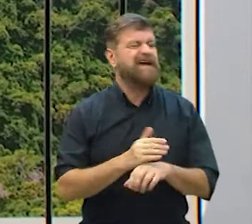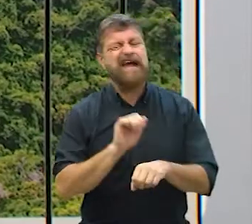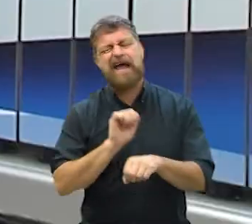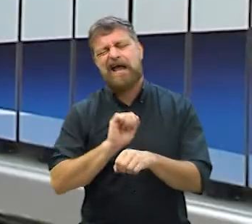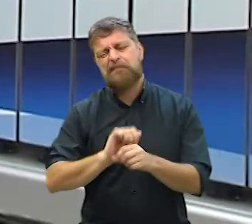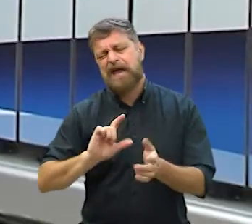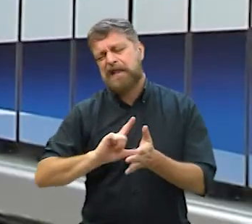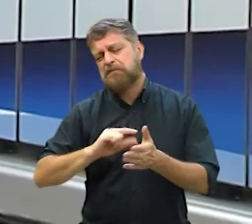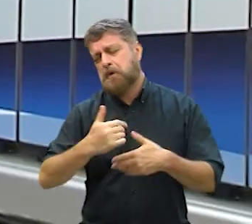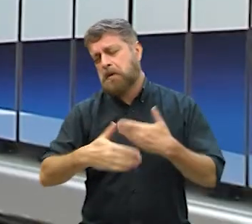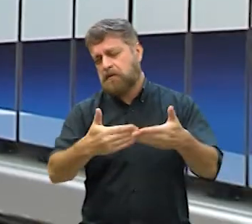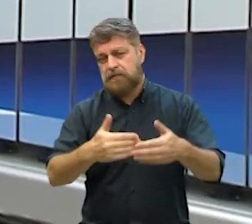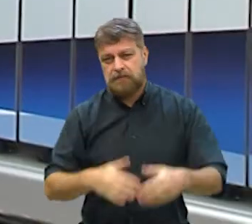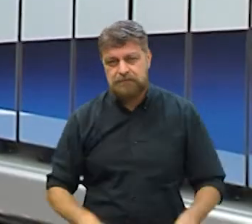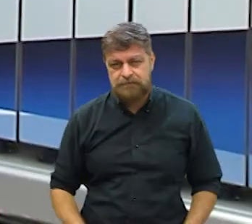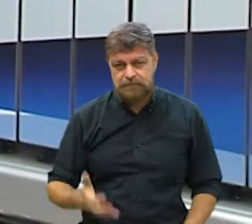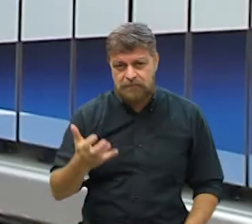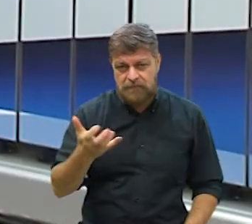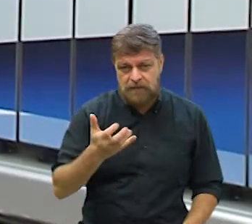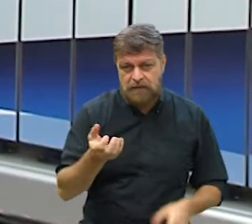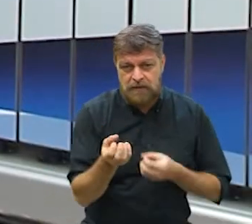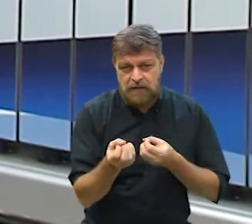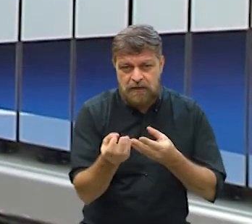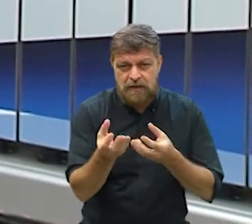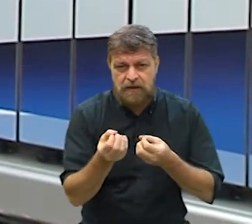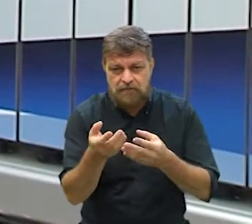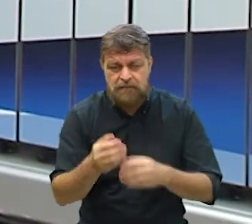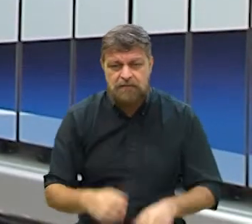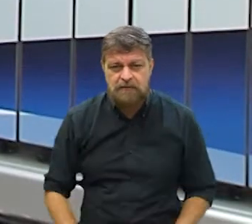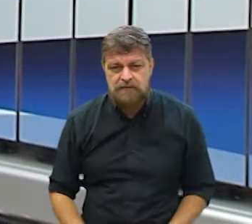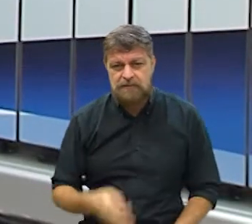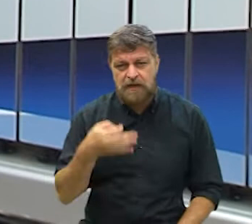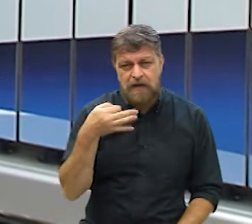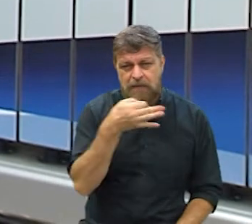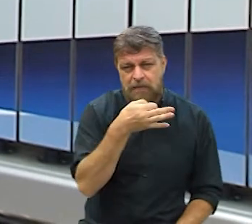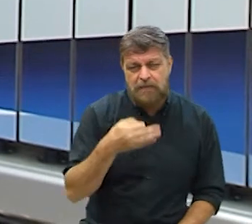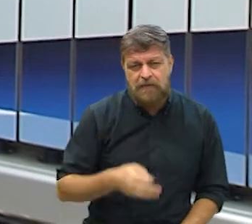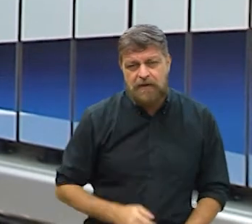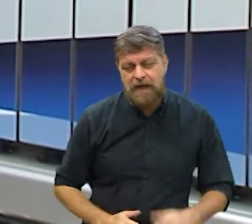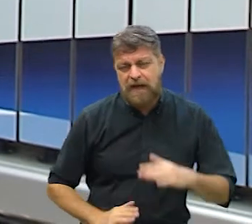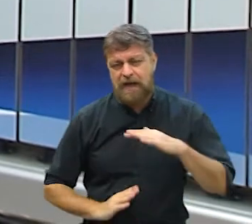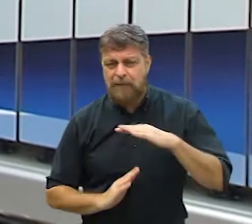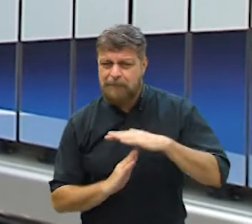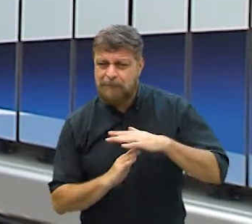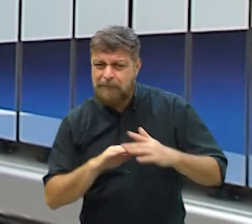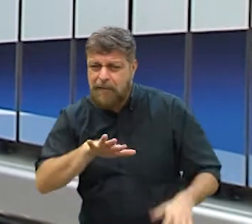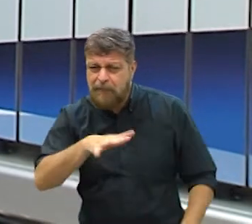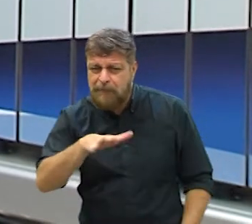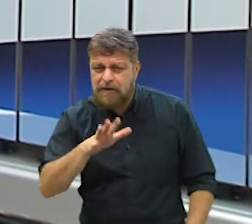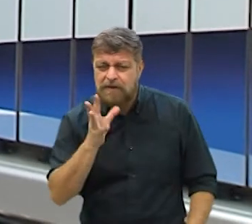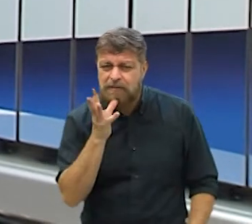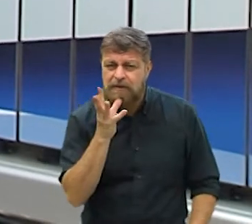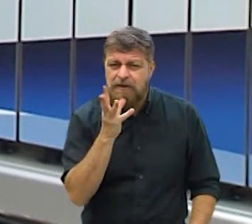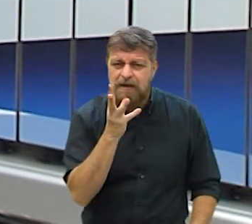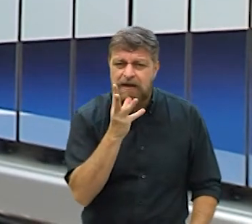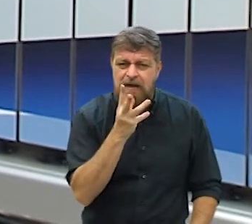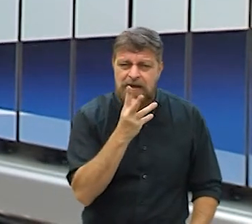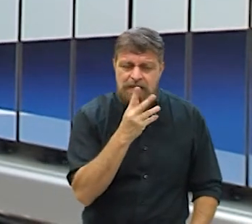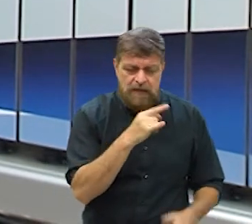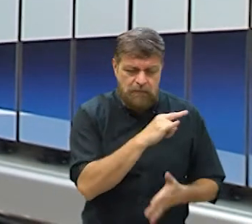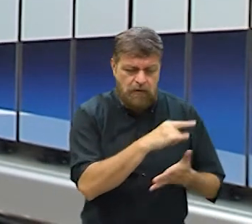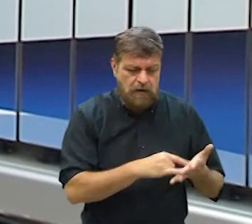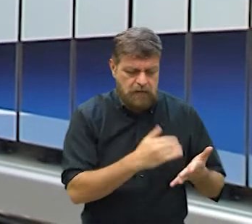posterga. Ali, queria que o senhor repetisse aquela informação do primeiro bloco. Em média, quanto tempo demora um processo